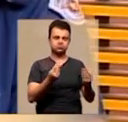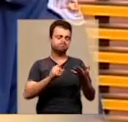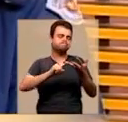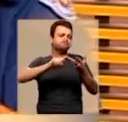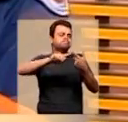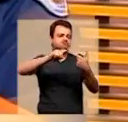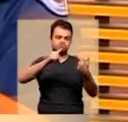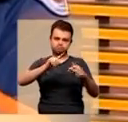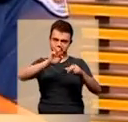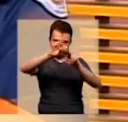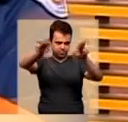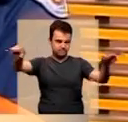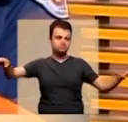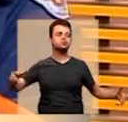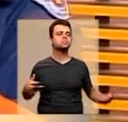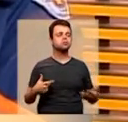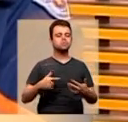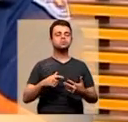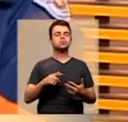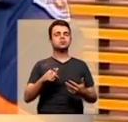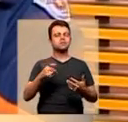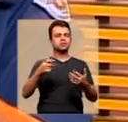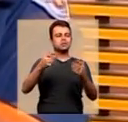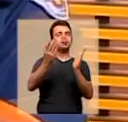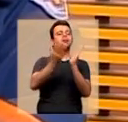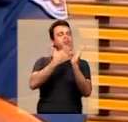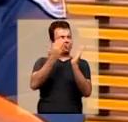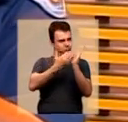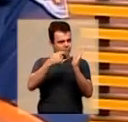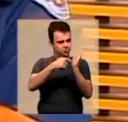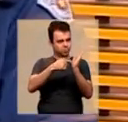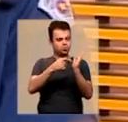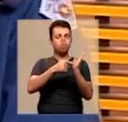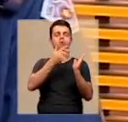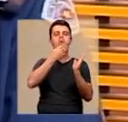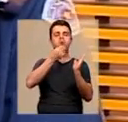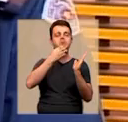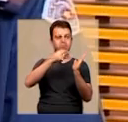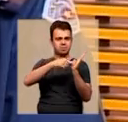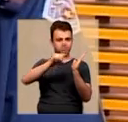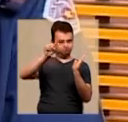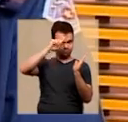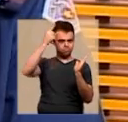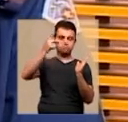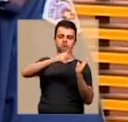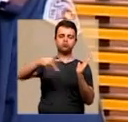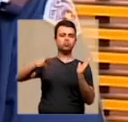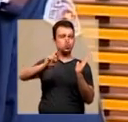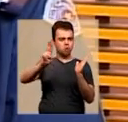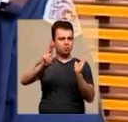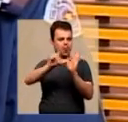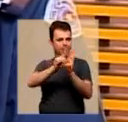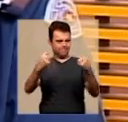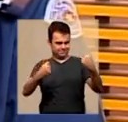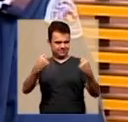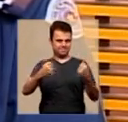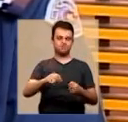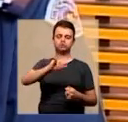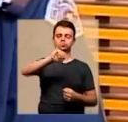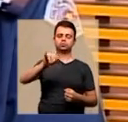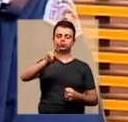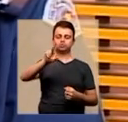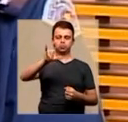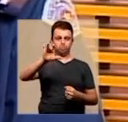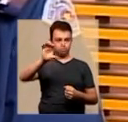vários aspectos, né? Mas, inclusive, é interessante, né? Tem um livro de um professor de legislação de trânsito, né? O